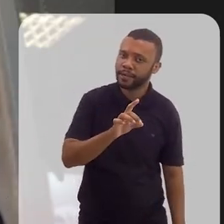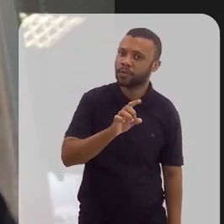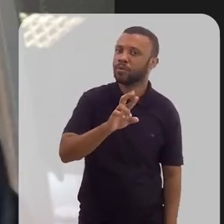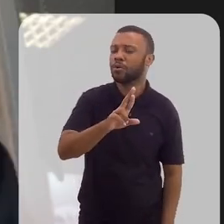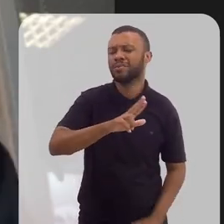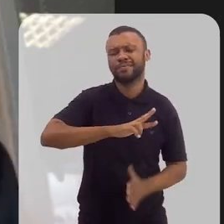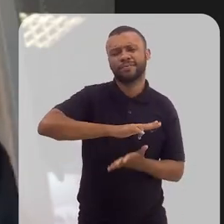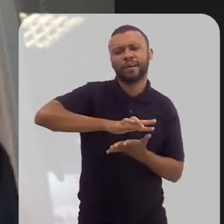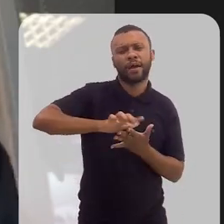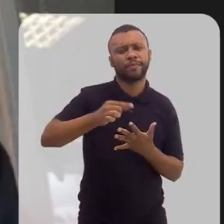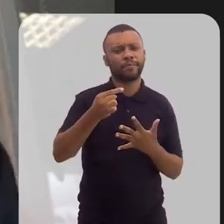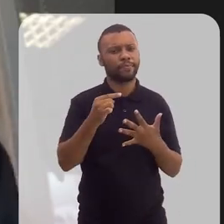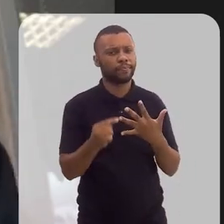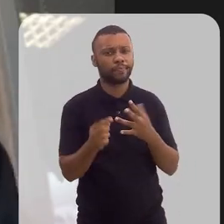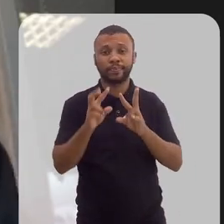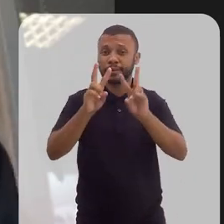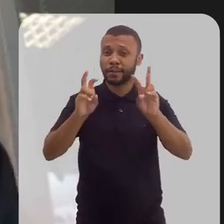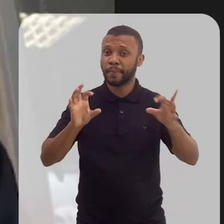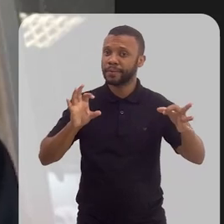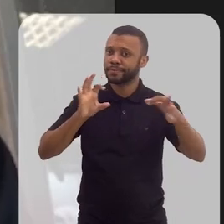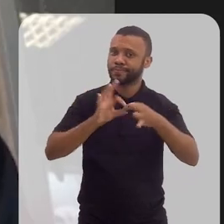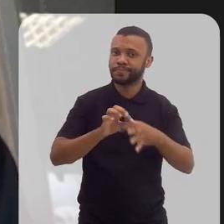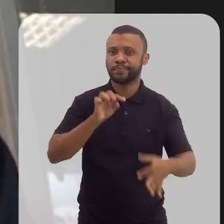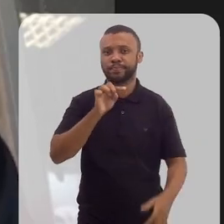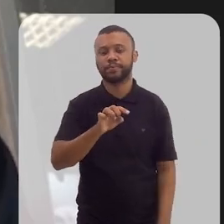relacionados a essa temática de ESG.